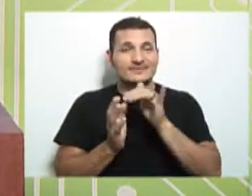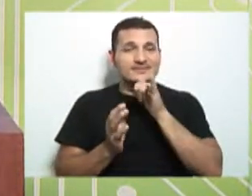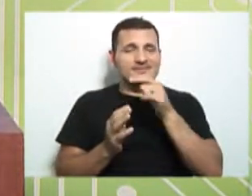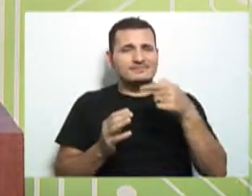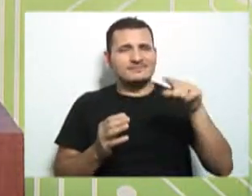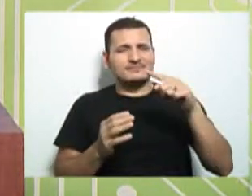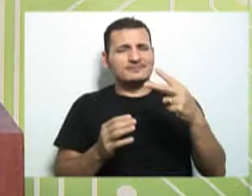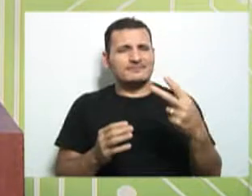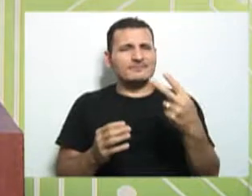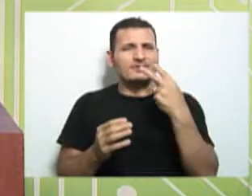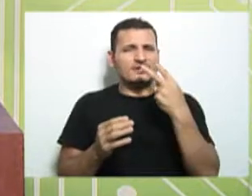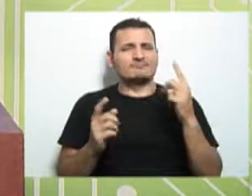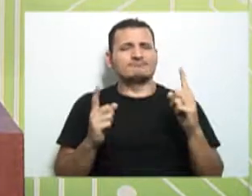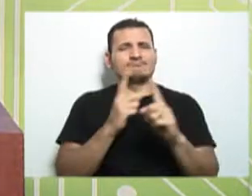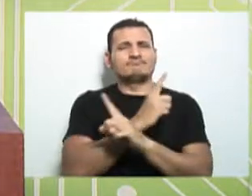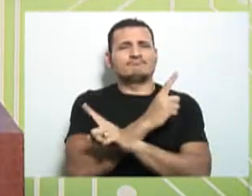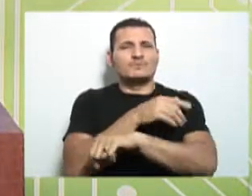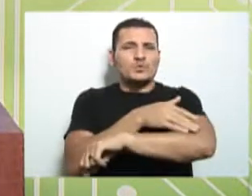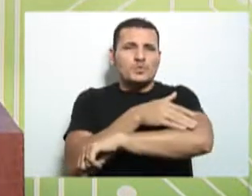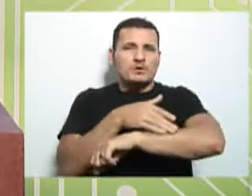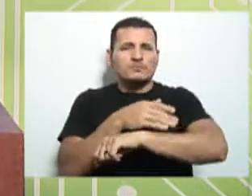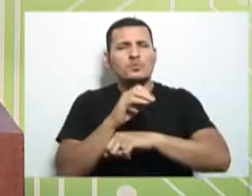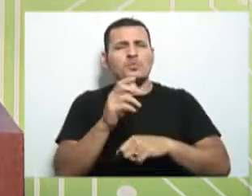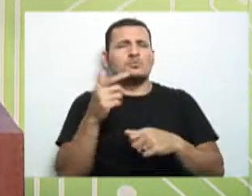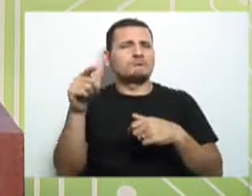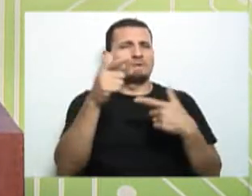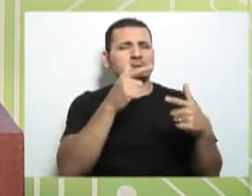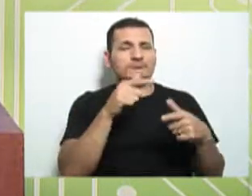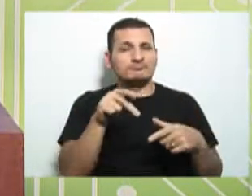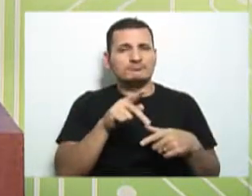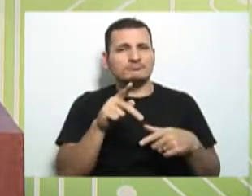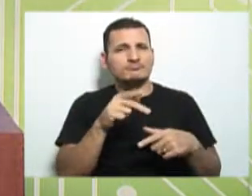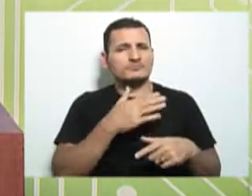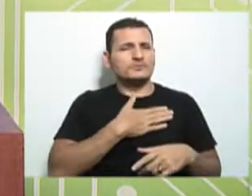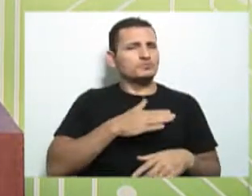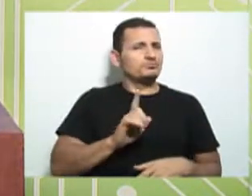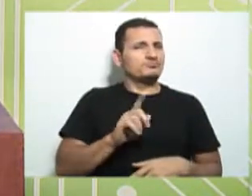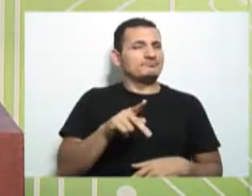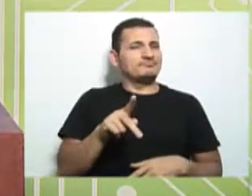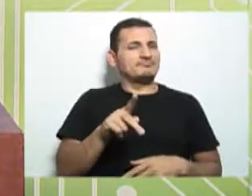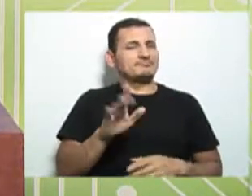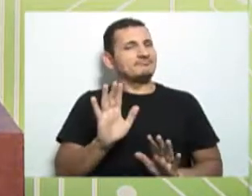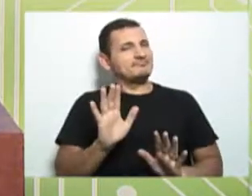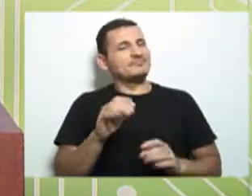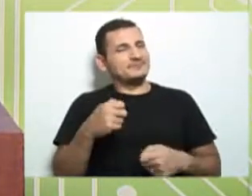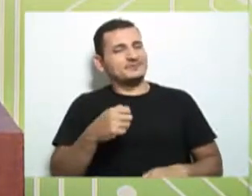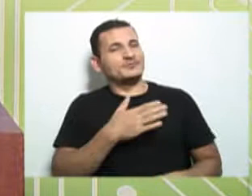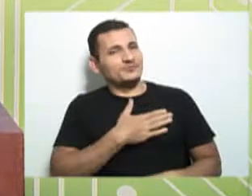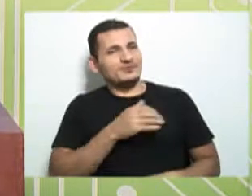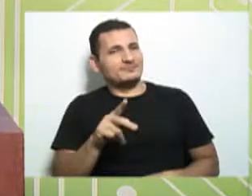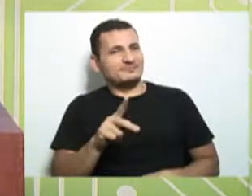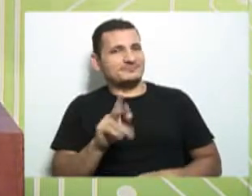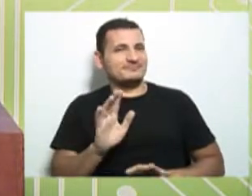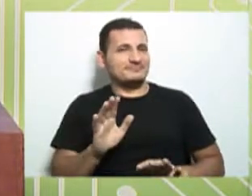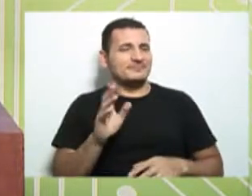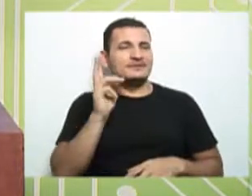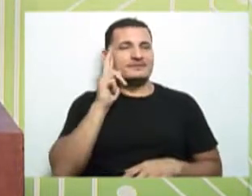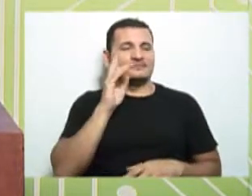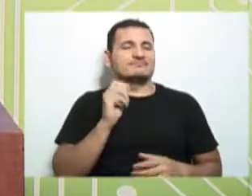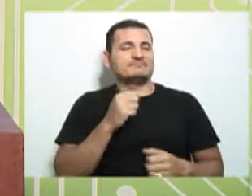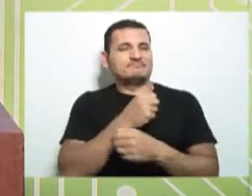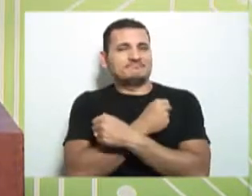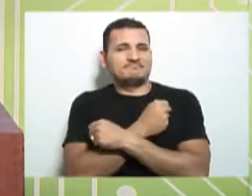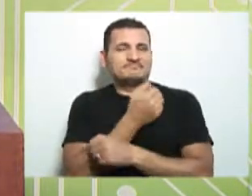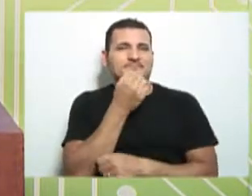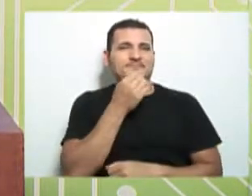na rua por aí, assim como qualquer outro professor, até aquele que você não gosta, não pode gostar de professor, a gente tem que gostar de professor, mesmo mais chatinho. Lembre-se de dar um abraço, um bom